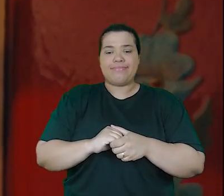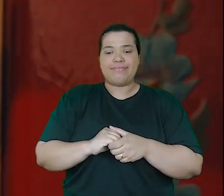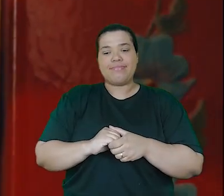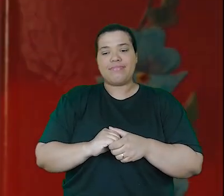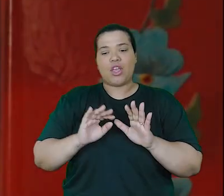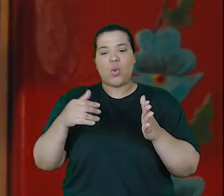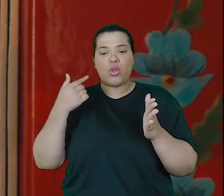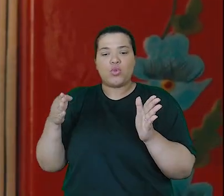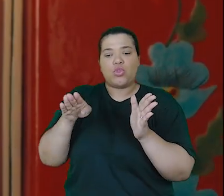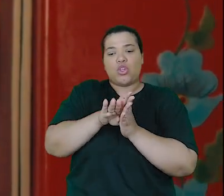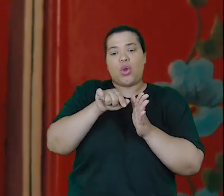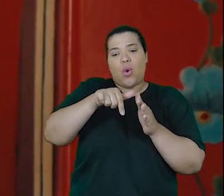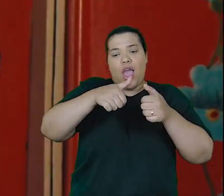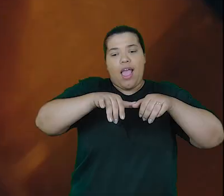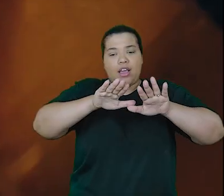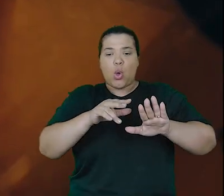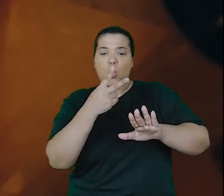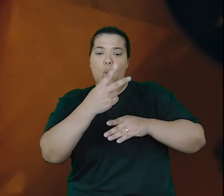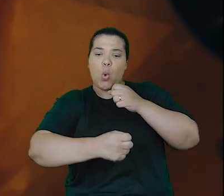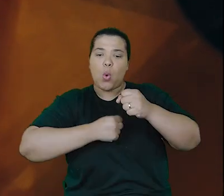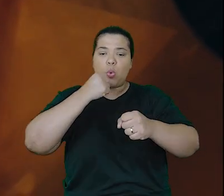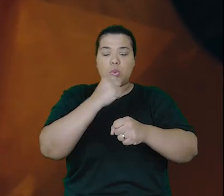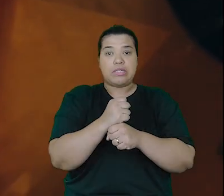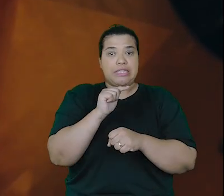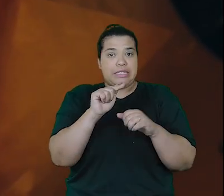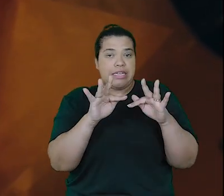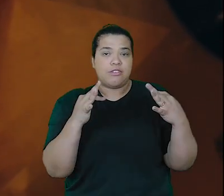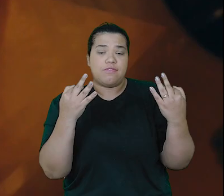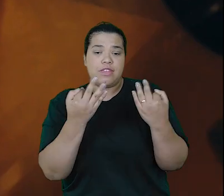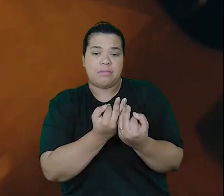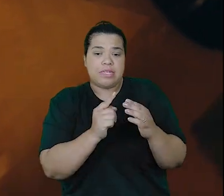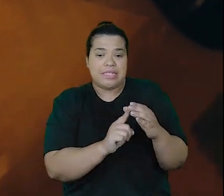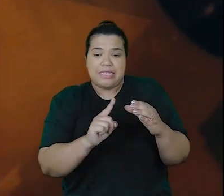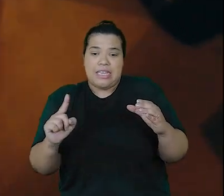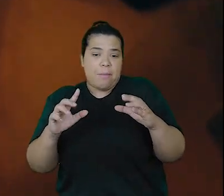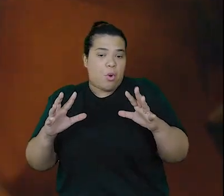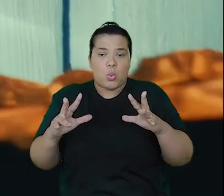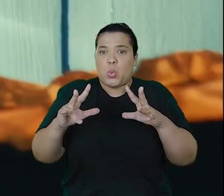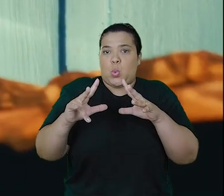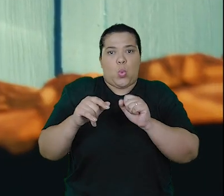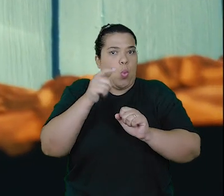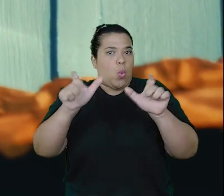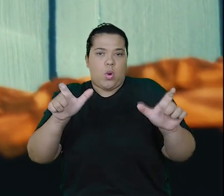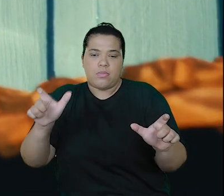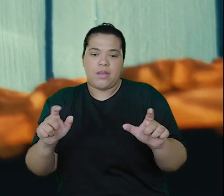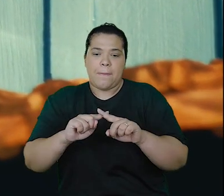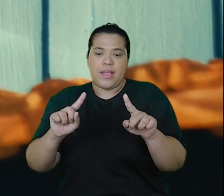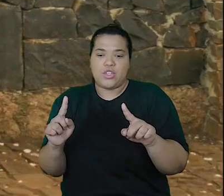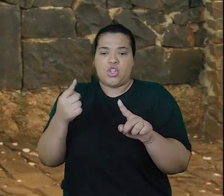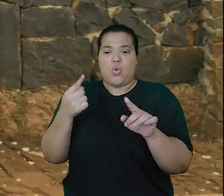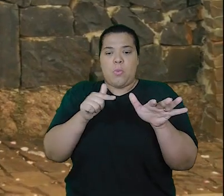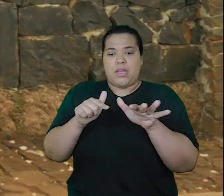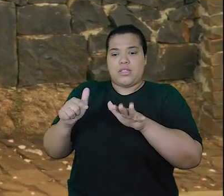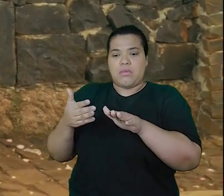Então, quando aqui chegaram, ficaram 2 anos, essas 7 famílias, isoladas de tudo e de todos, e alguém deles que ia uma